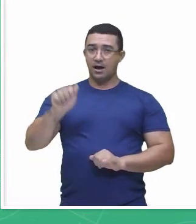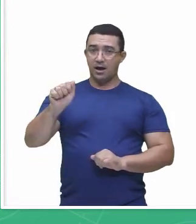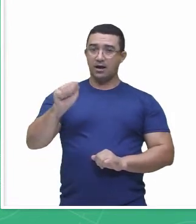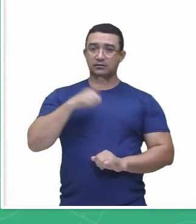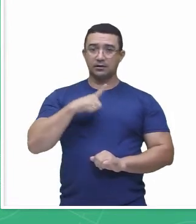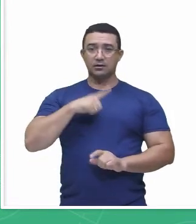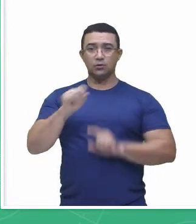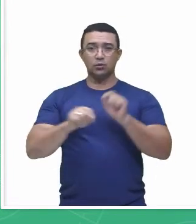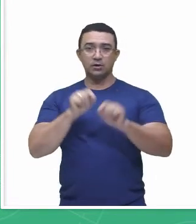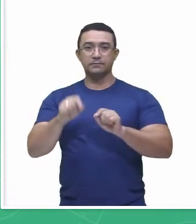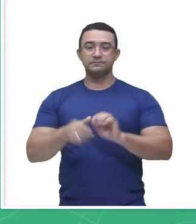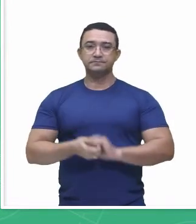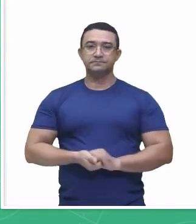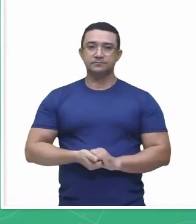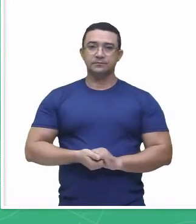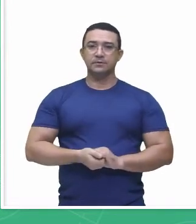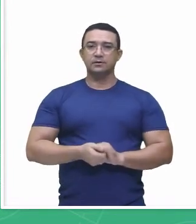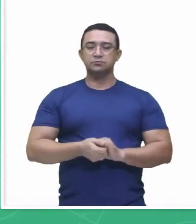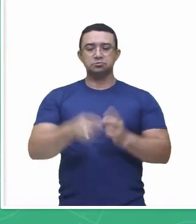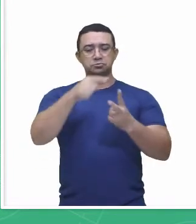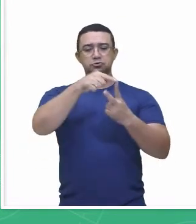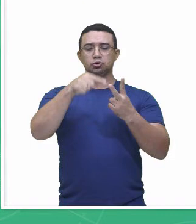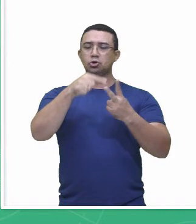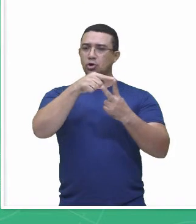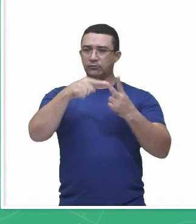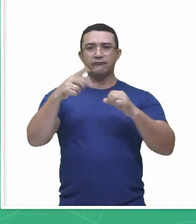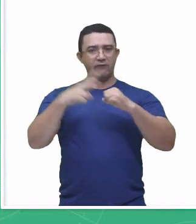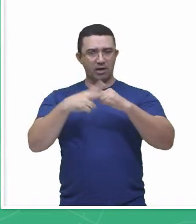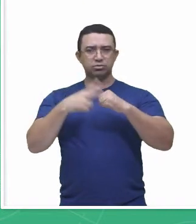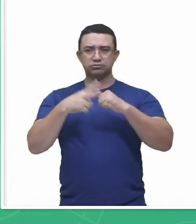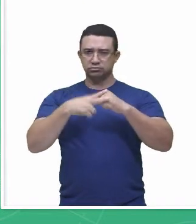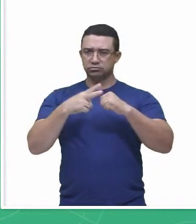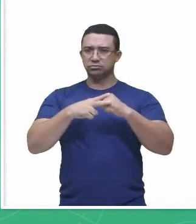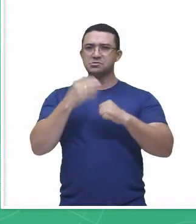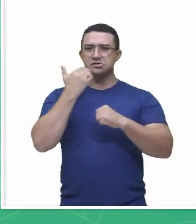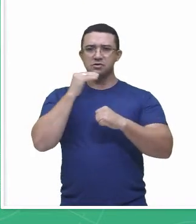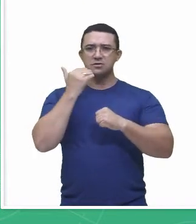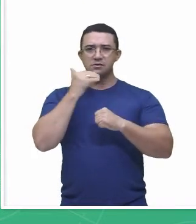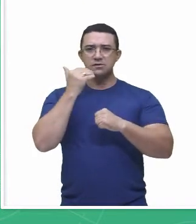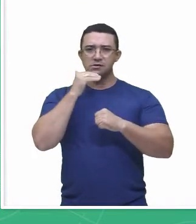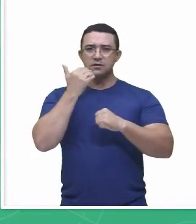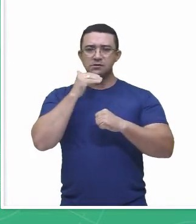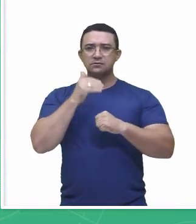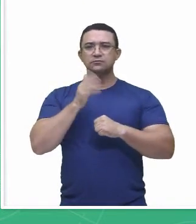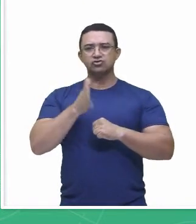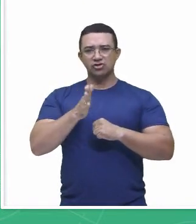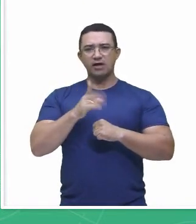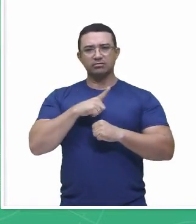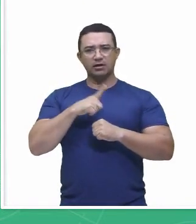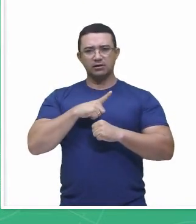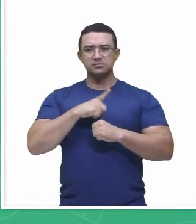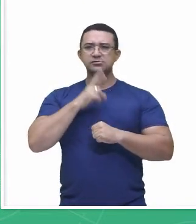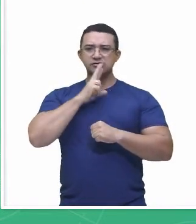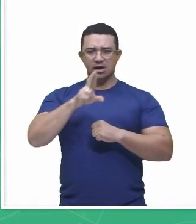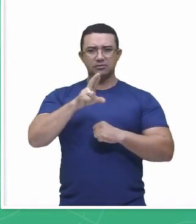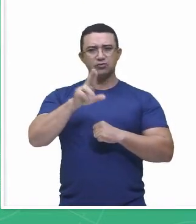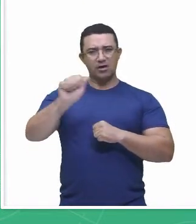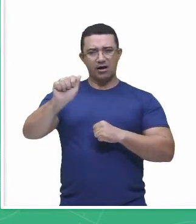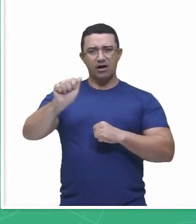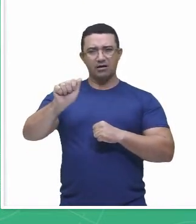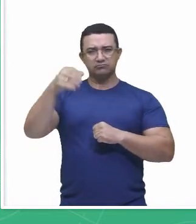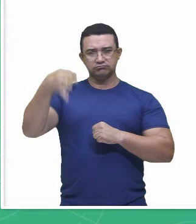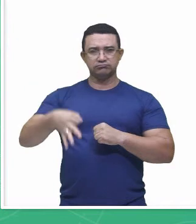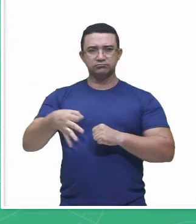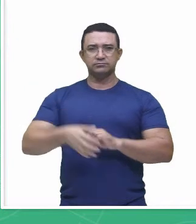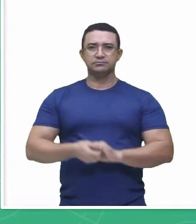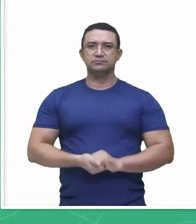nós temos, os dois verbos são irregulares, tá, gente? Thought and saw. Então, já temos a nossa resposta correta aqui. O